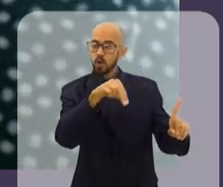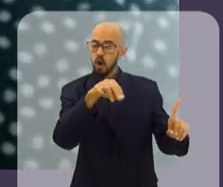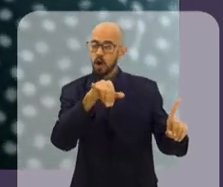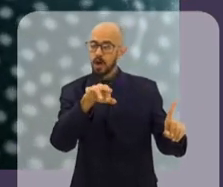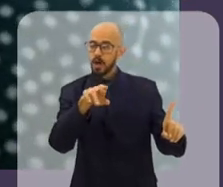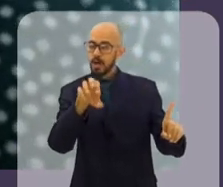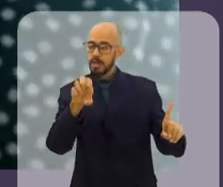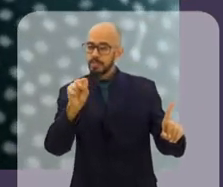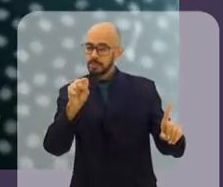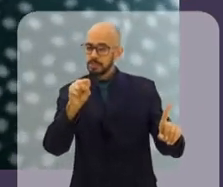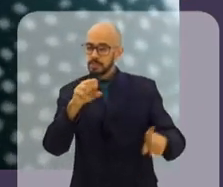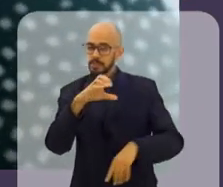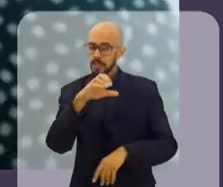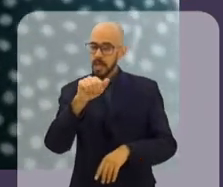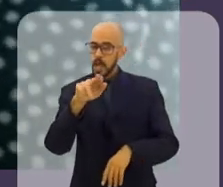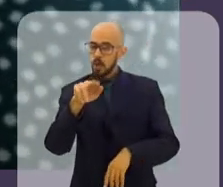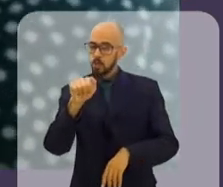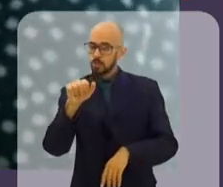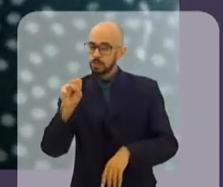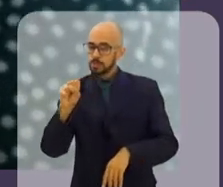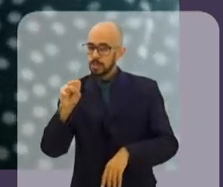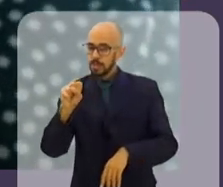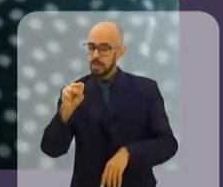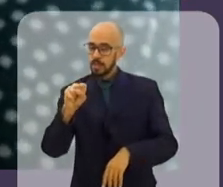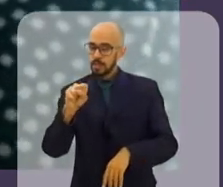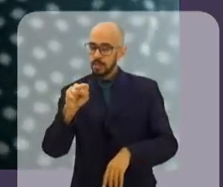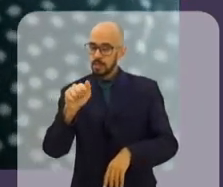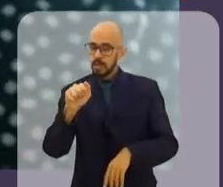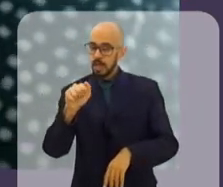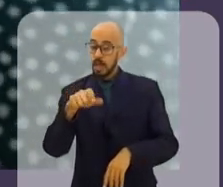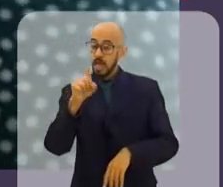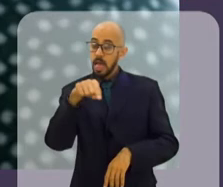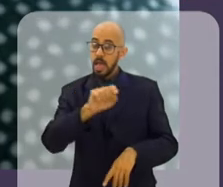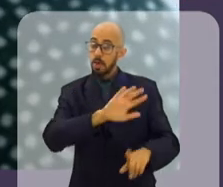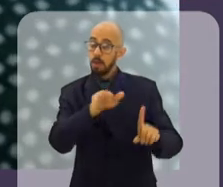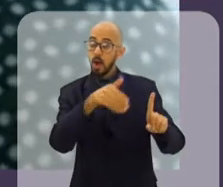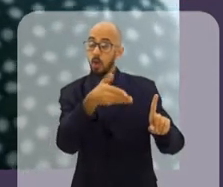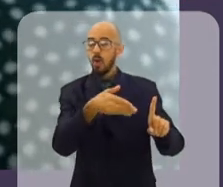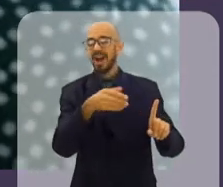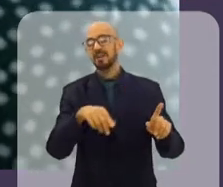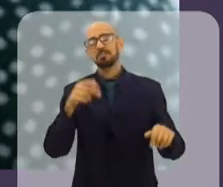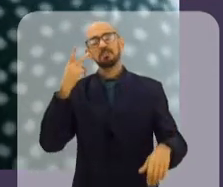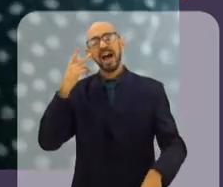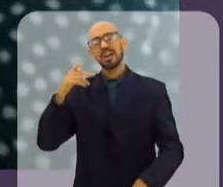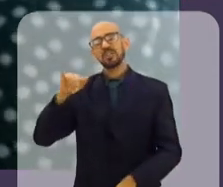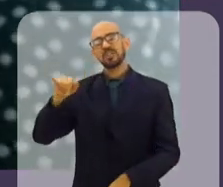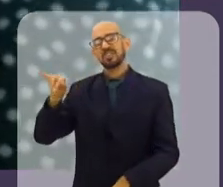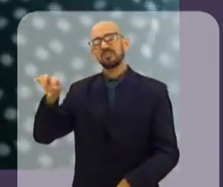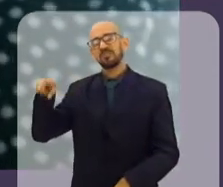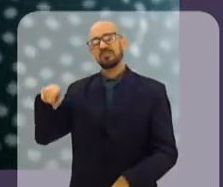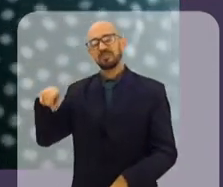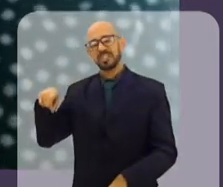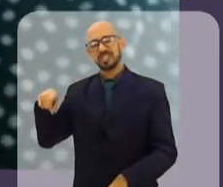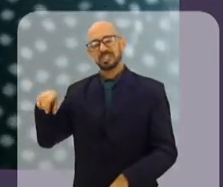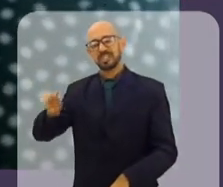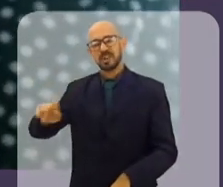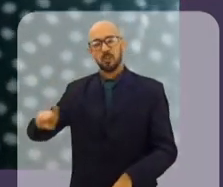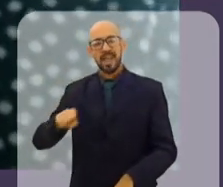honra a Carolina Maria de Jesus, é uma honra ao IFIX. Então, é o IFIX que deve estar honrado de ter